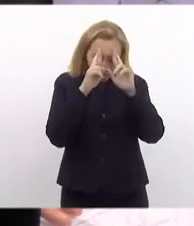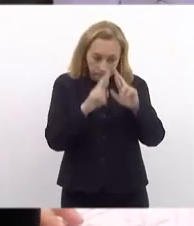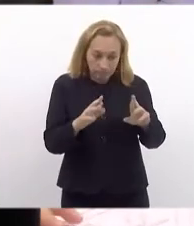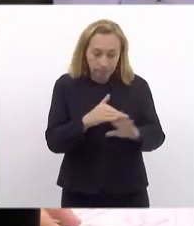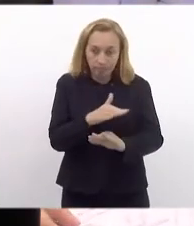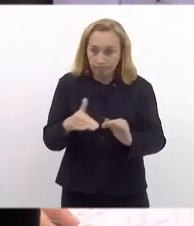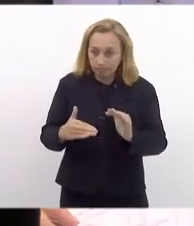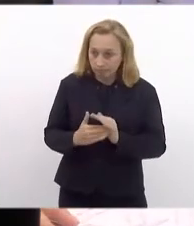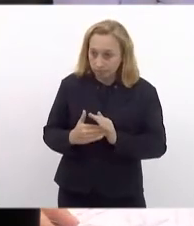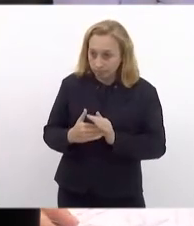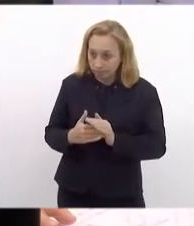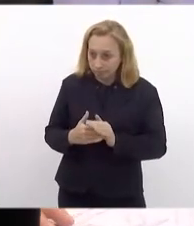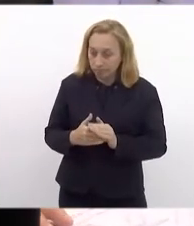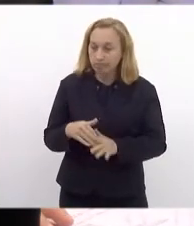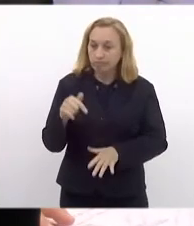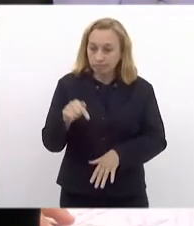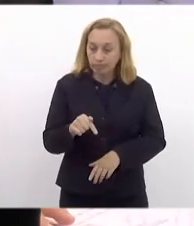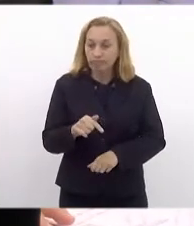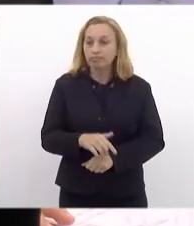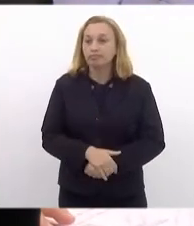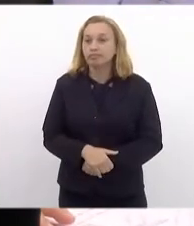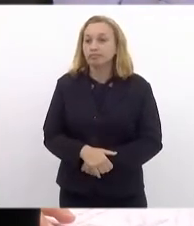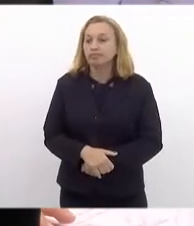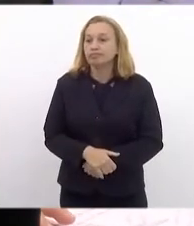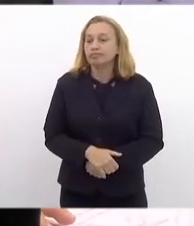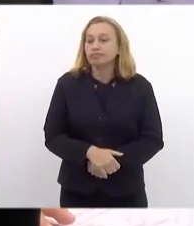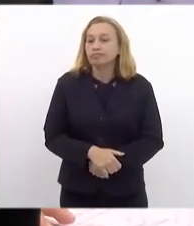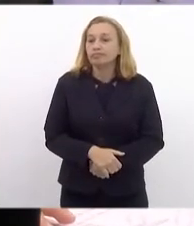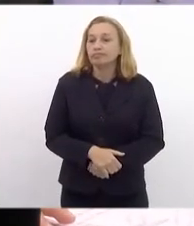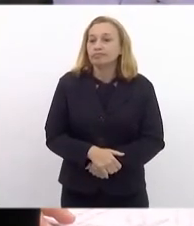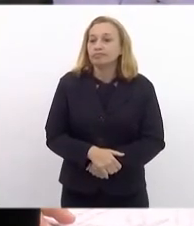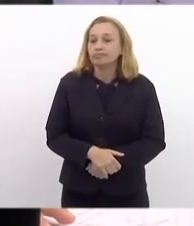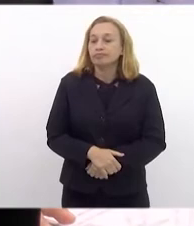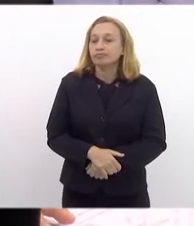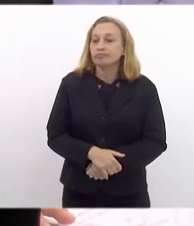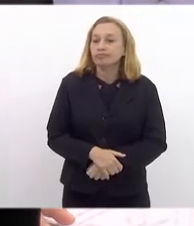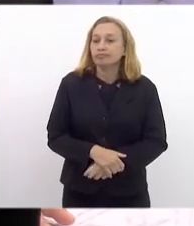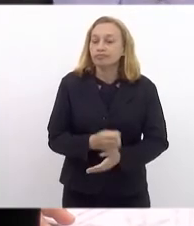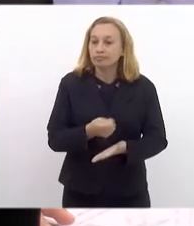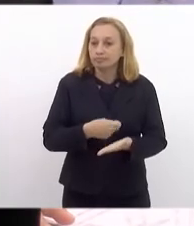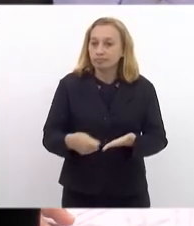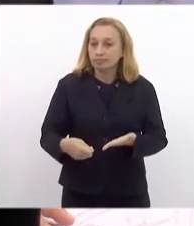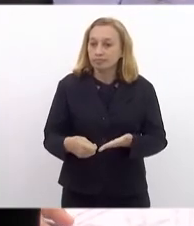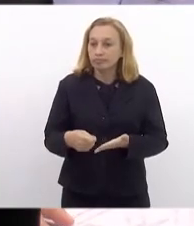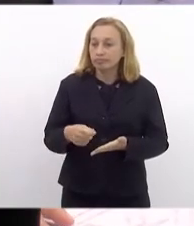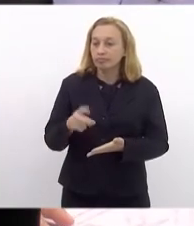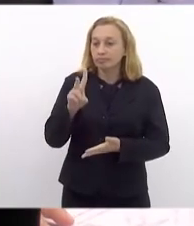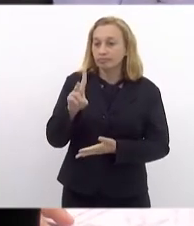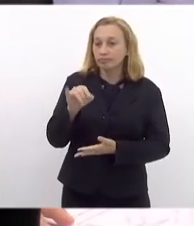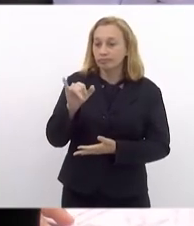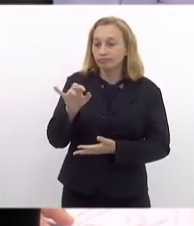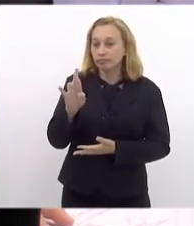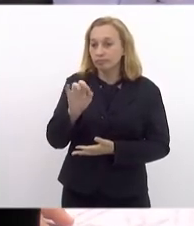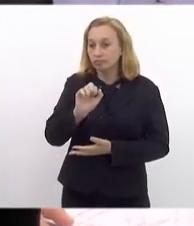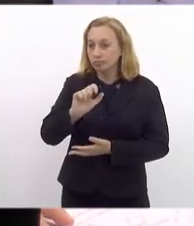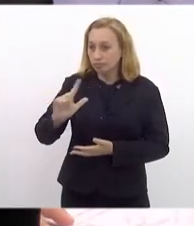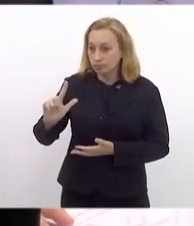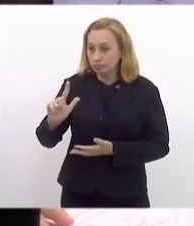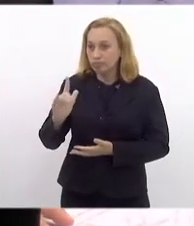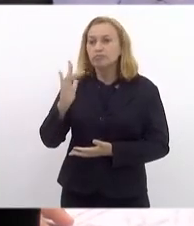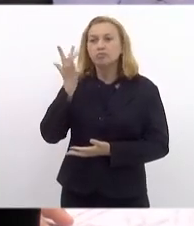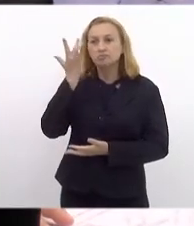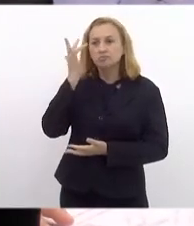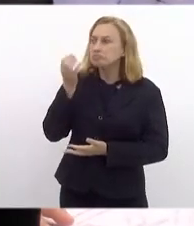a todos que estão aqui quanto a inscrição virtual e eu acho